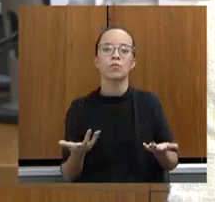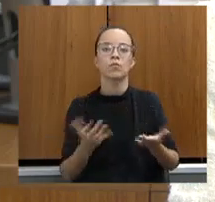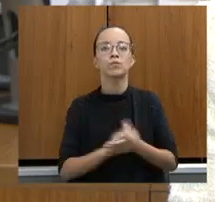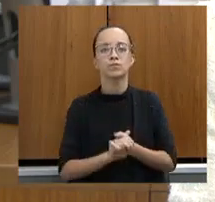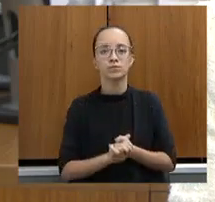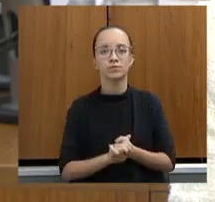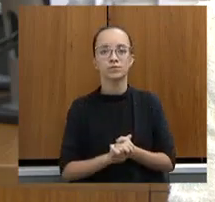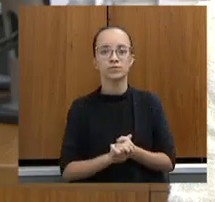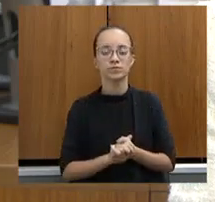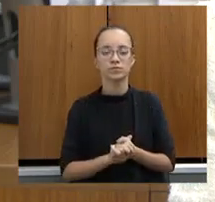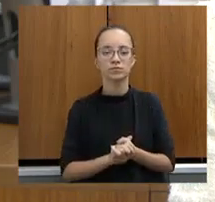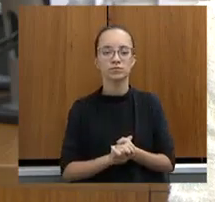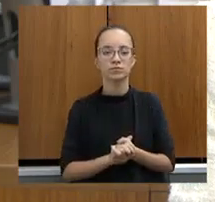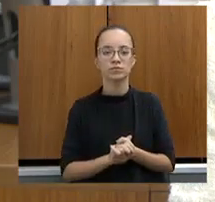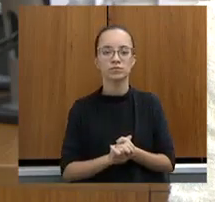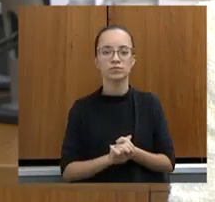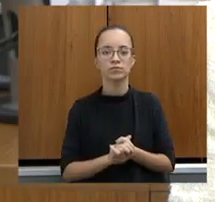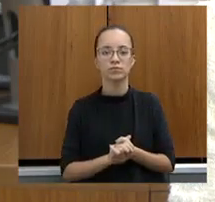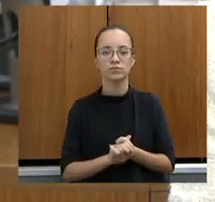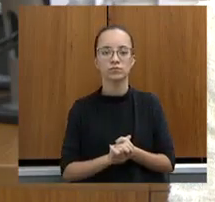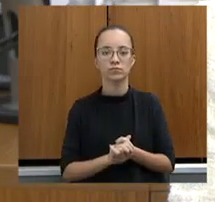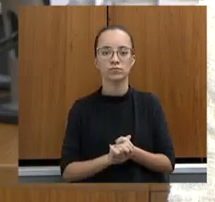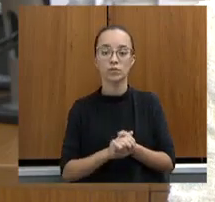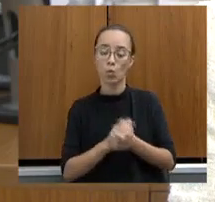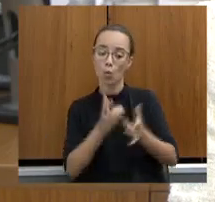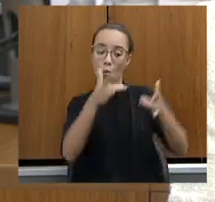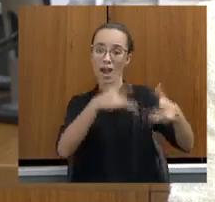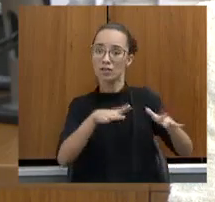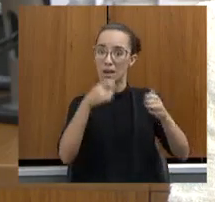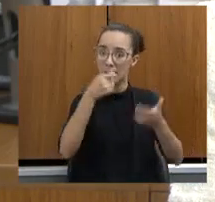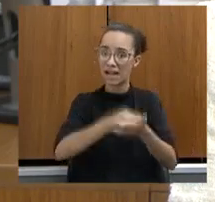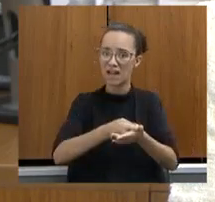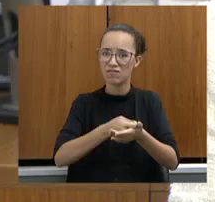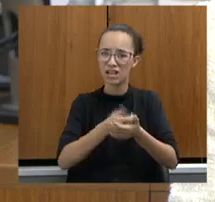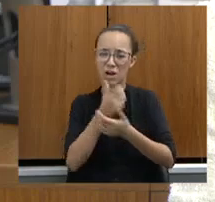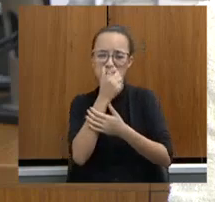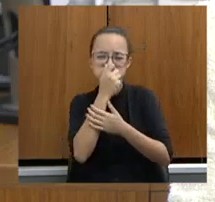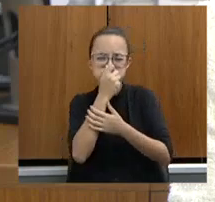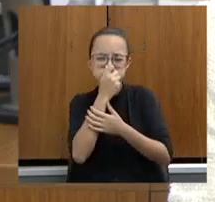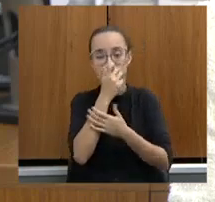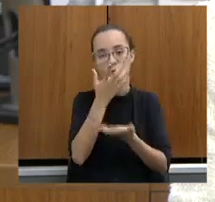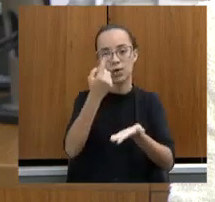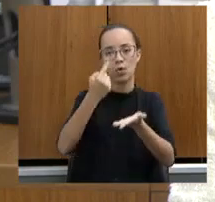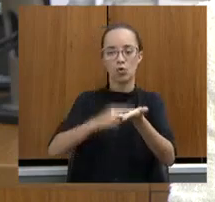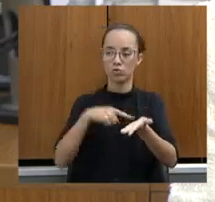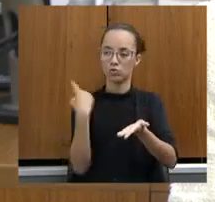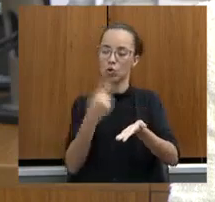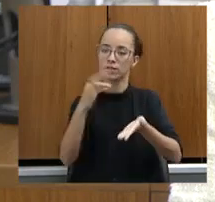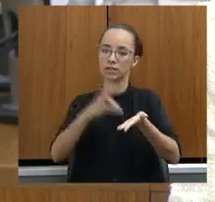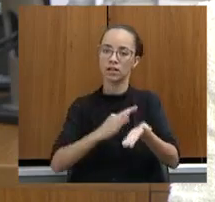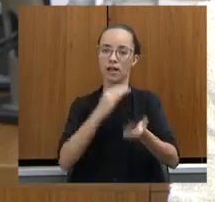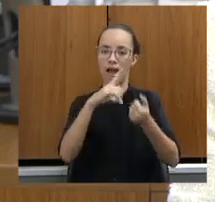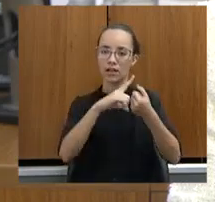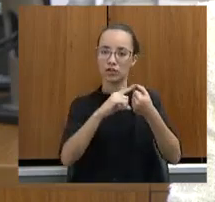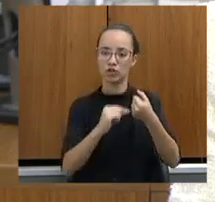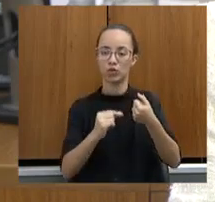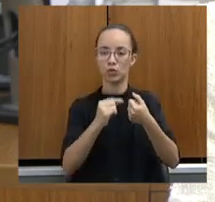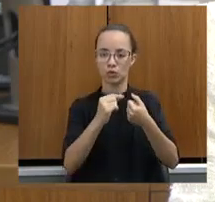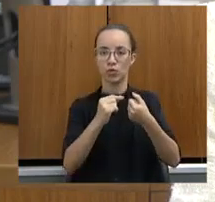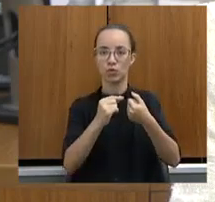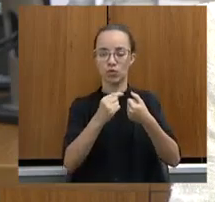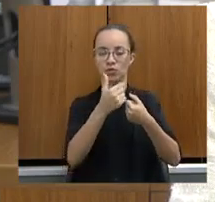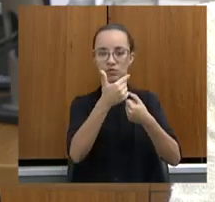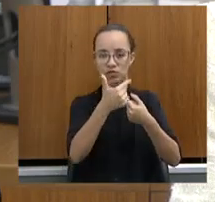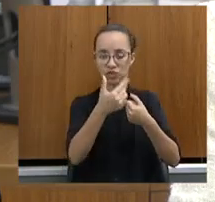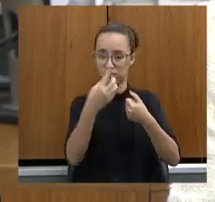um um infla o resto vai pagar e com a o acordo que nós assinamos o artigo 23 da lei complementar